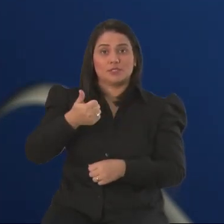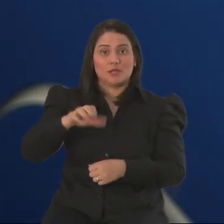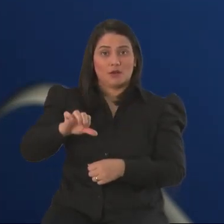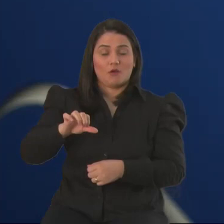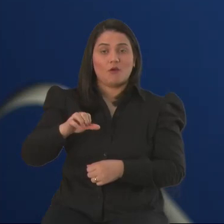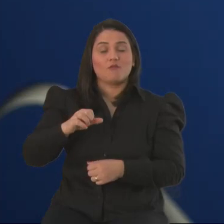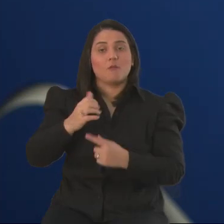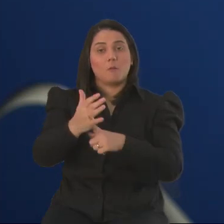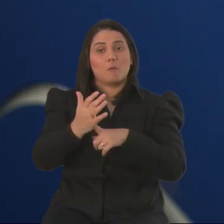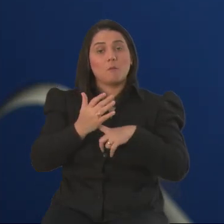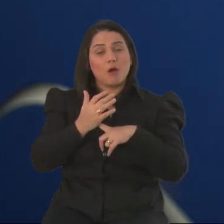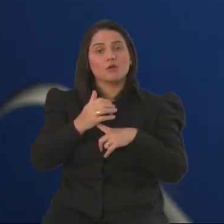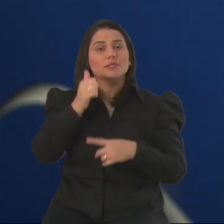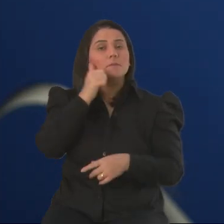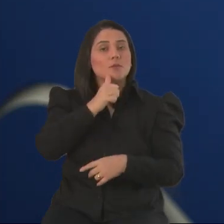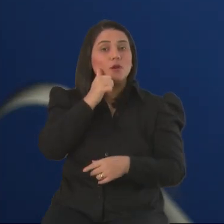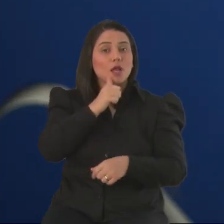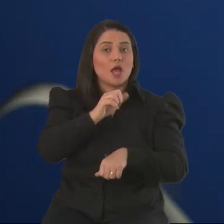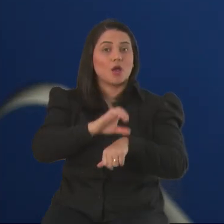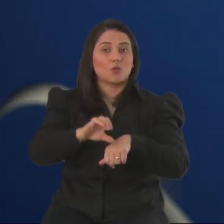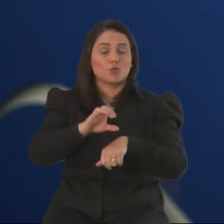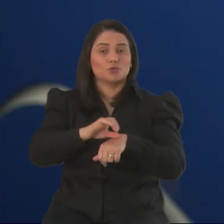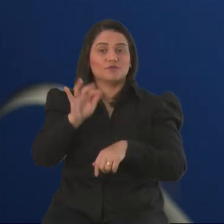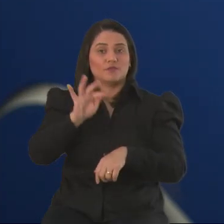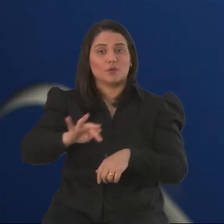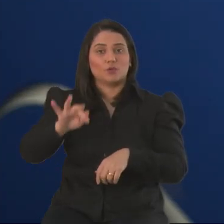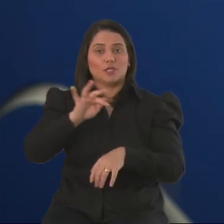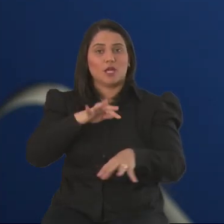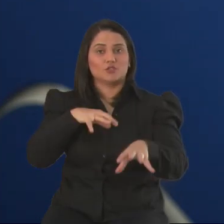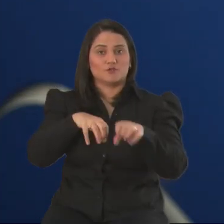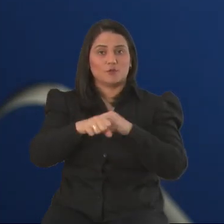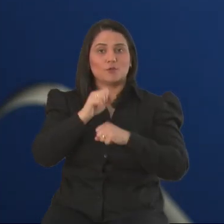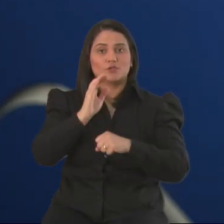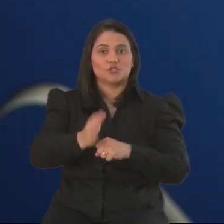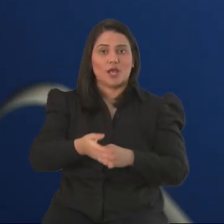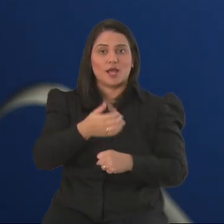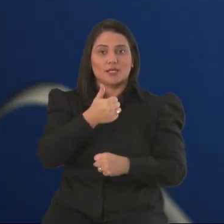mulheres que têm curso superior completo, o número era de